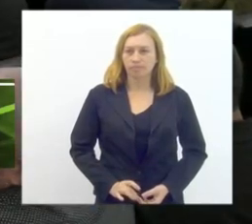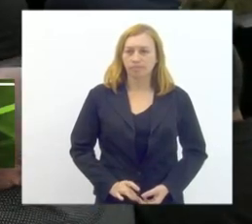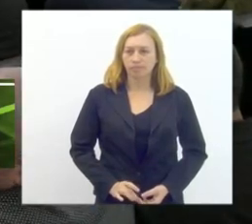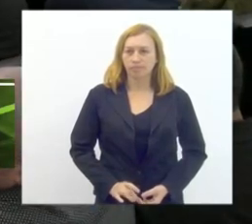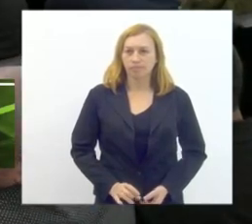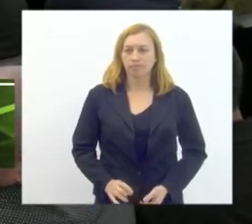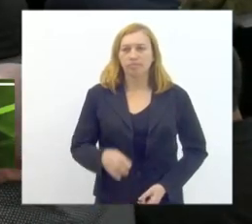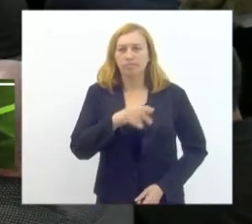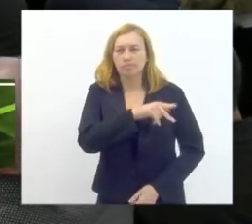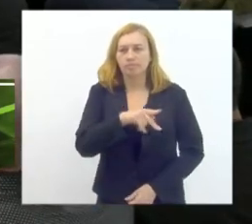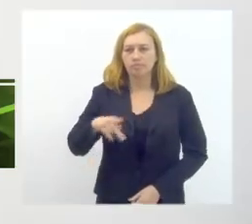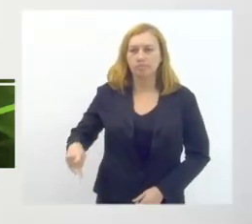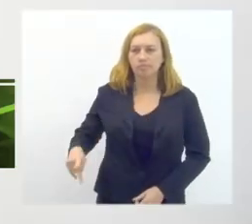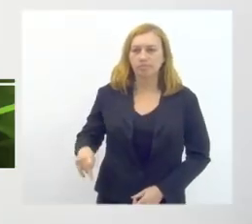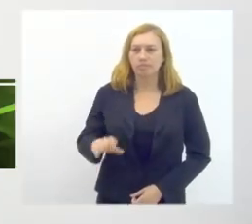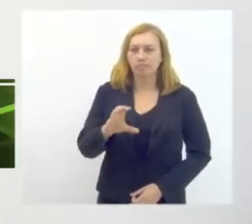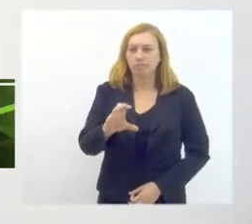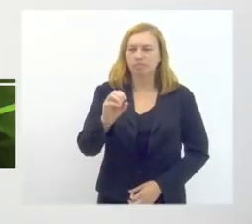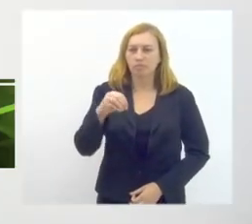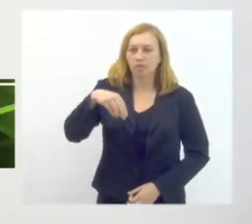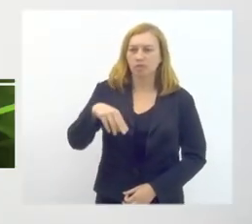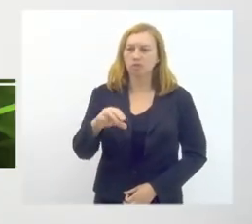Ao presidente do Consórcio